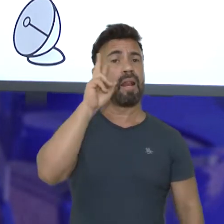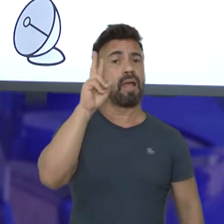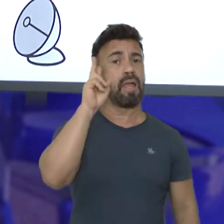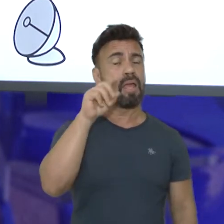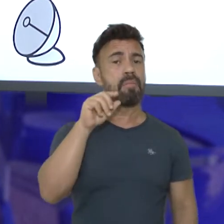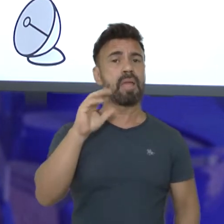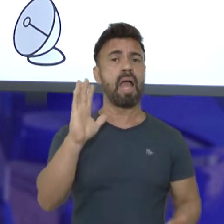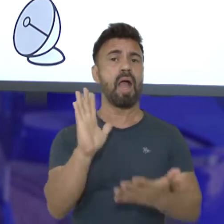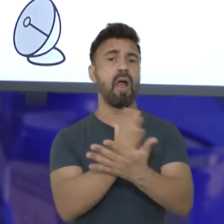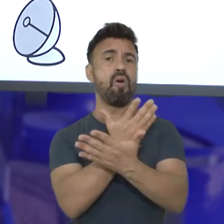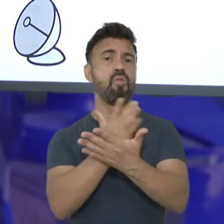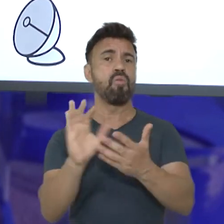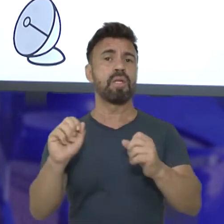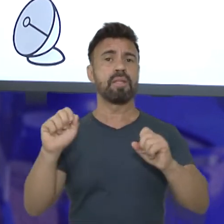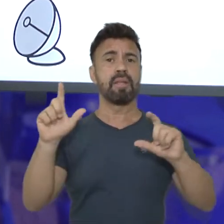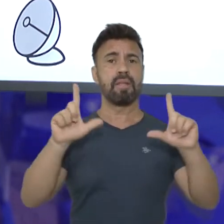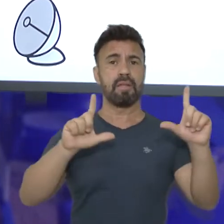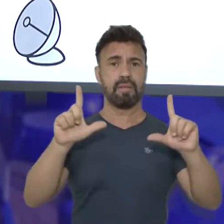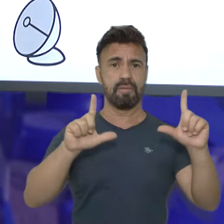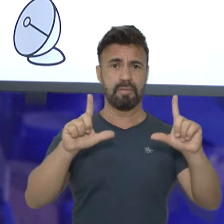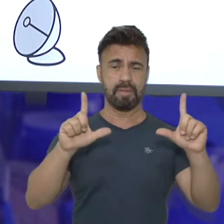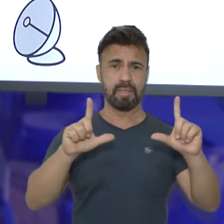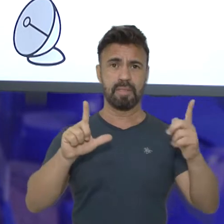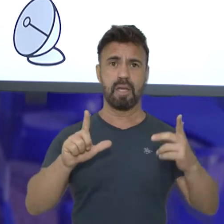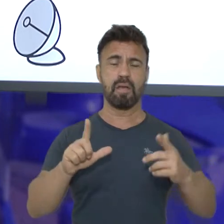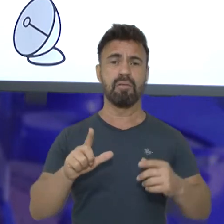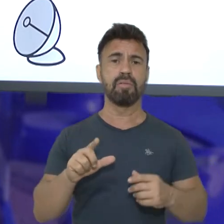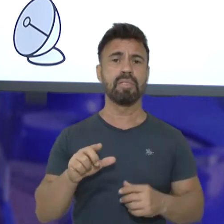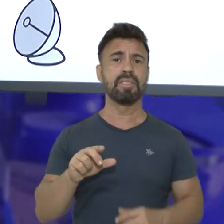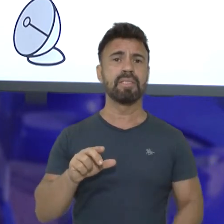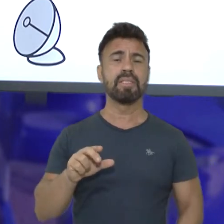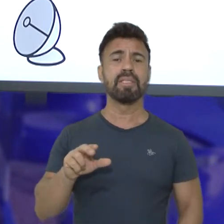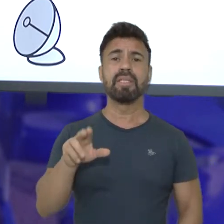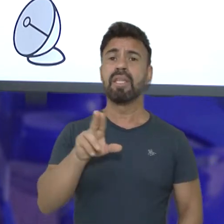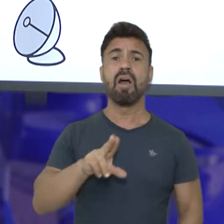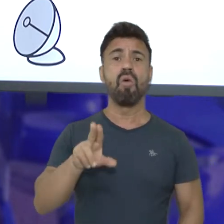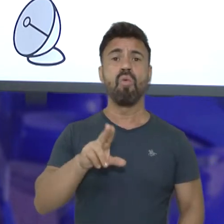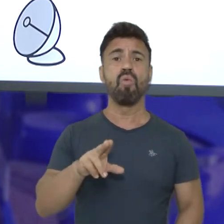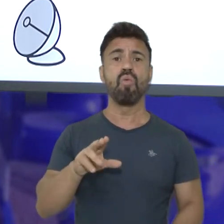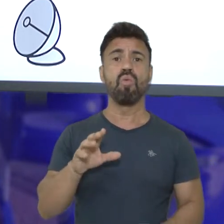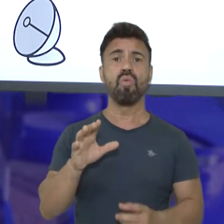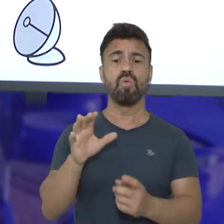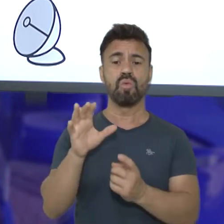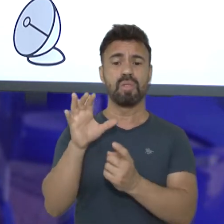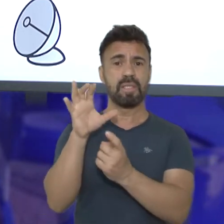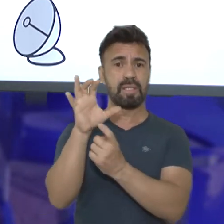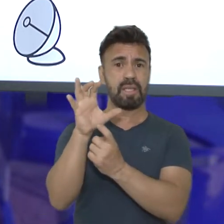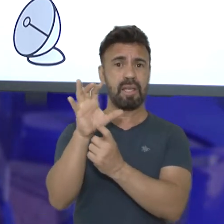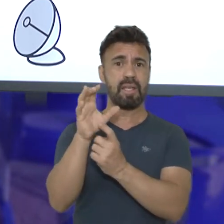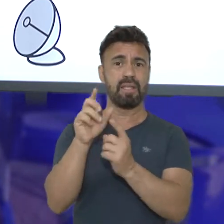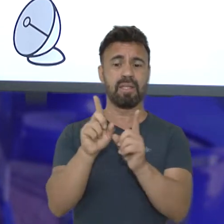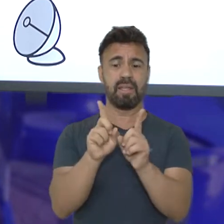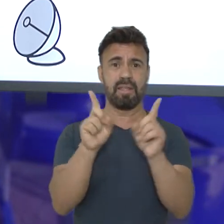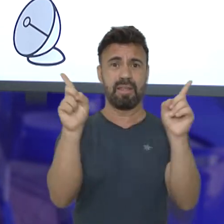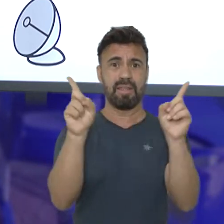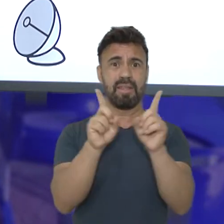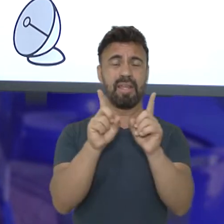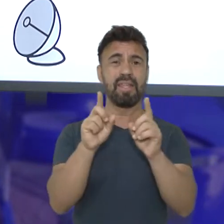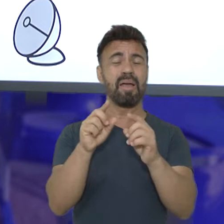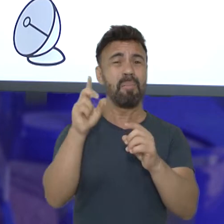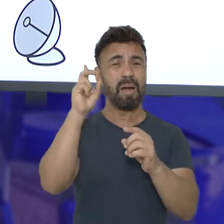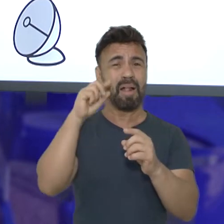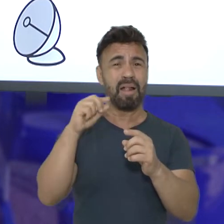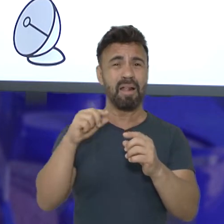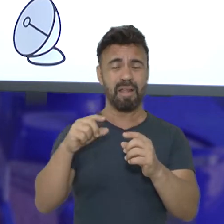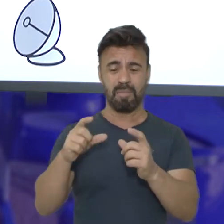algumas televisões não se utiliza a antena, mas sim aquele receptor, aquele aparelho pequenininho que você coloca lá